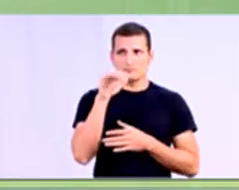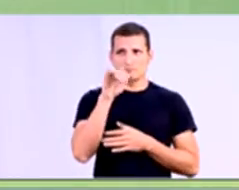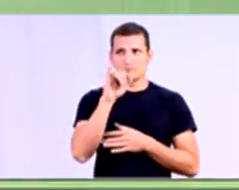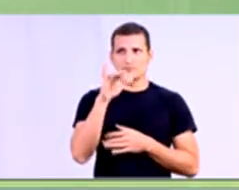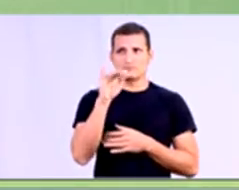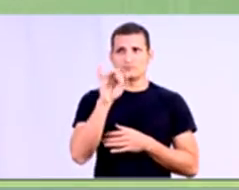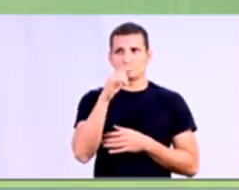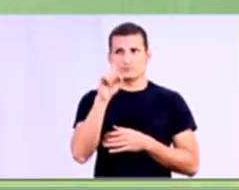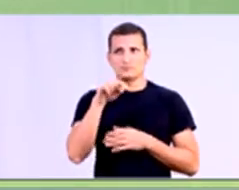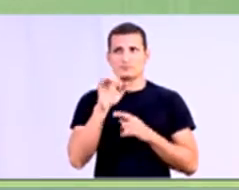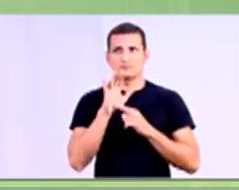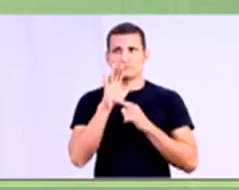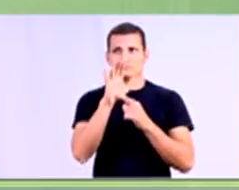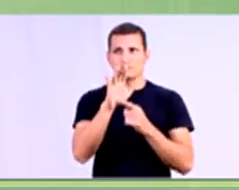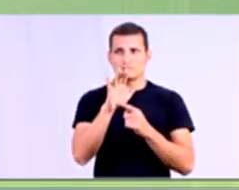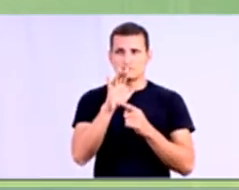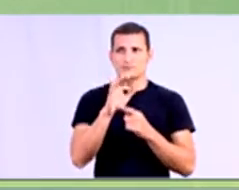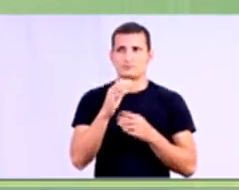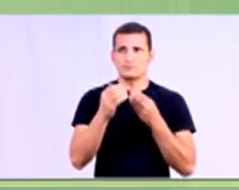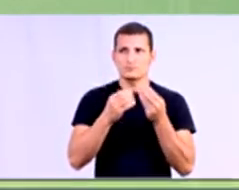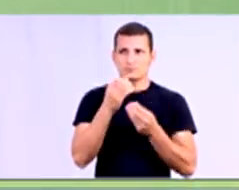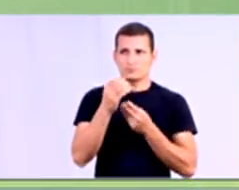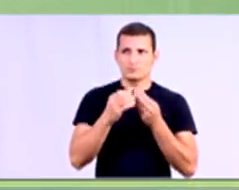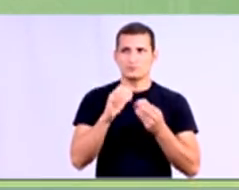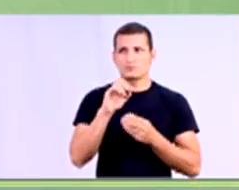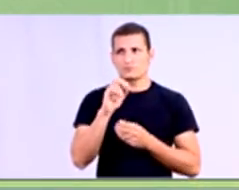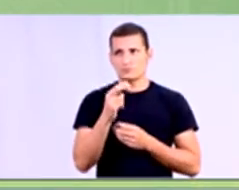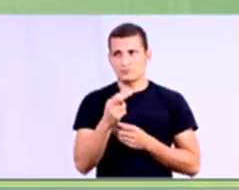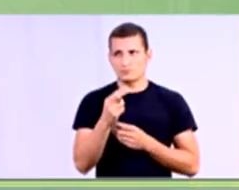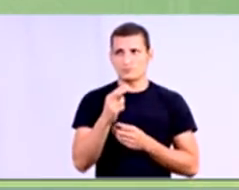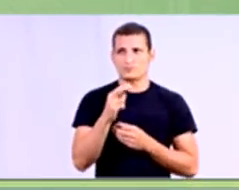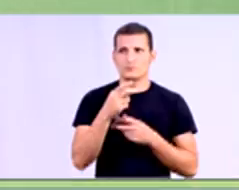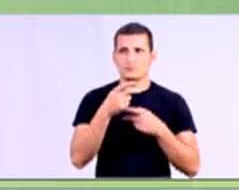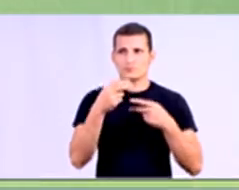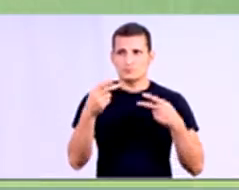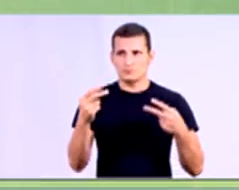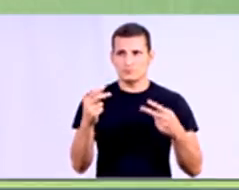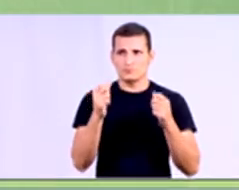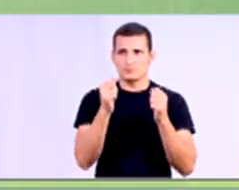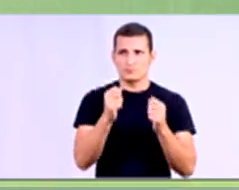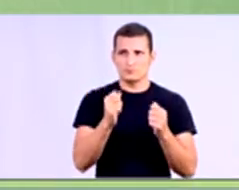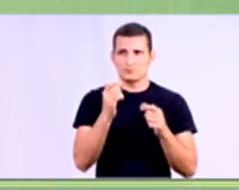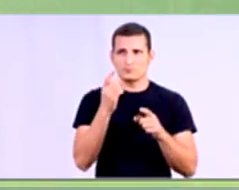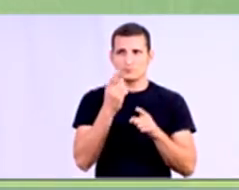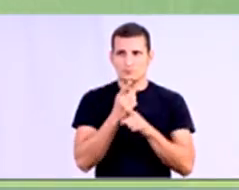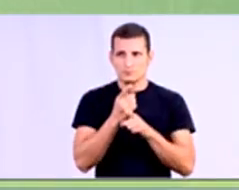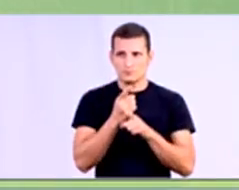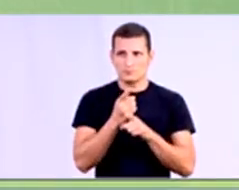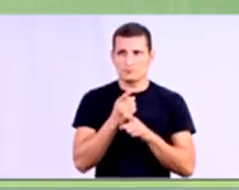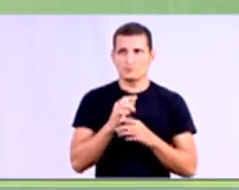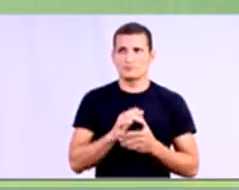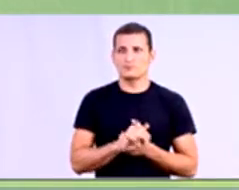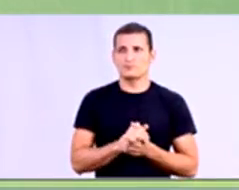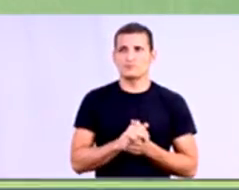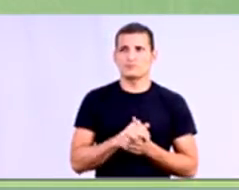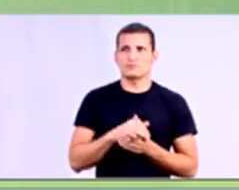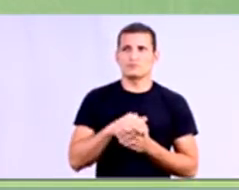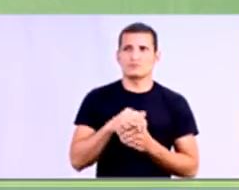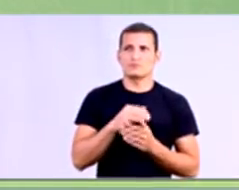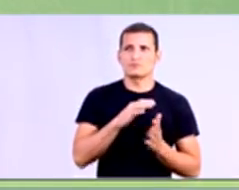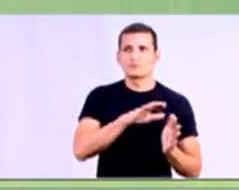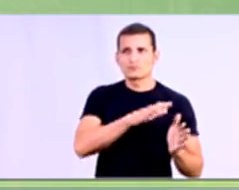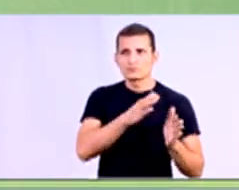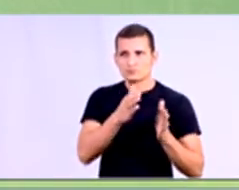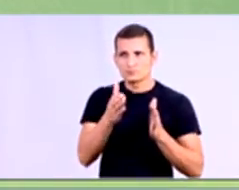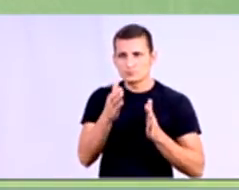uma representação do estado ou situação em que um objeto pode se encontrar no